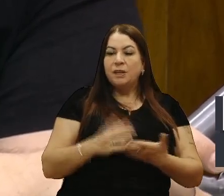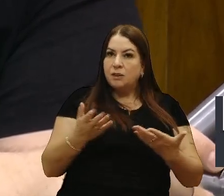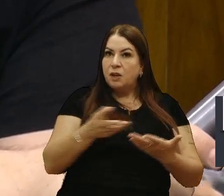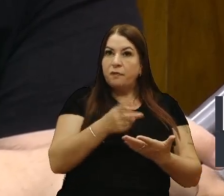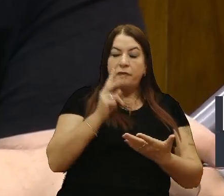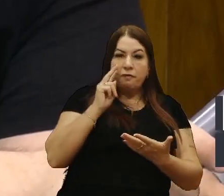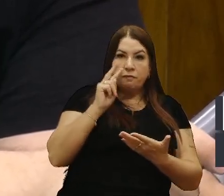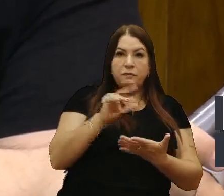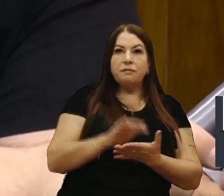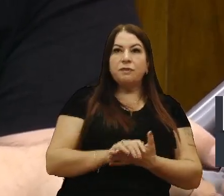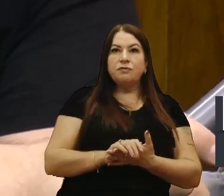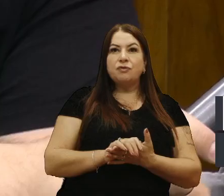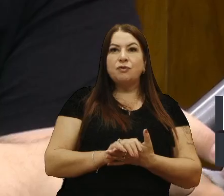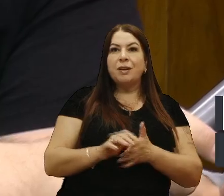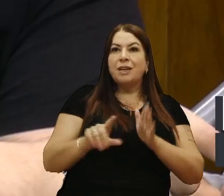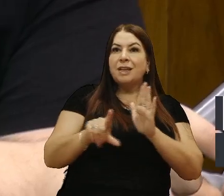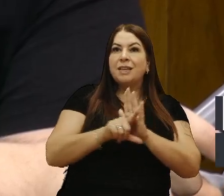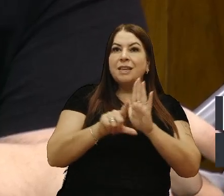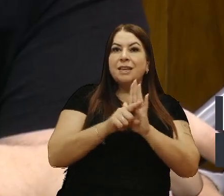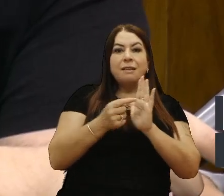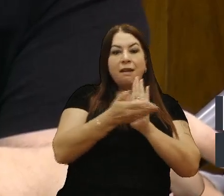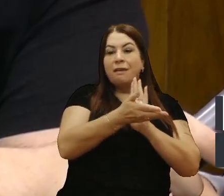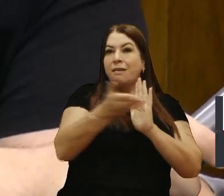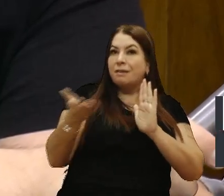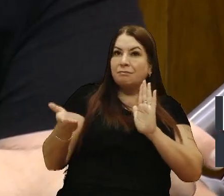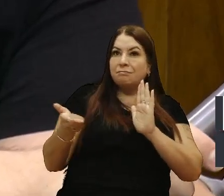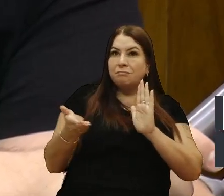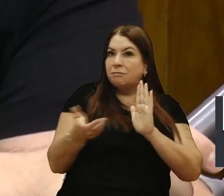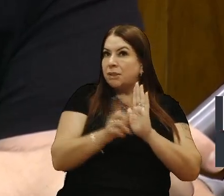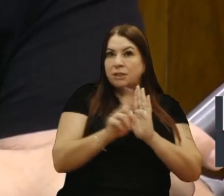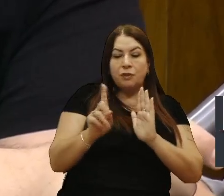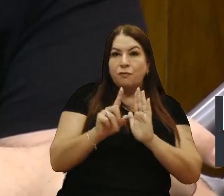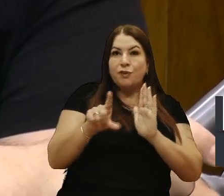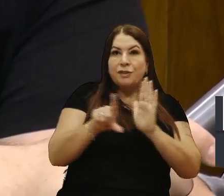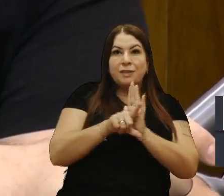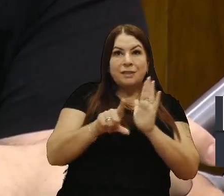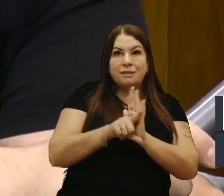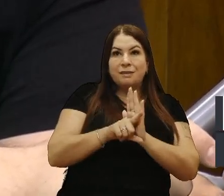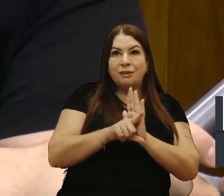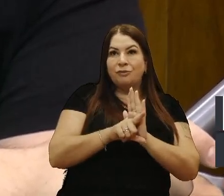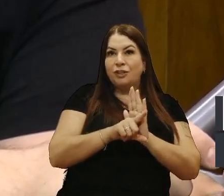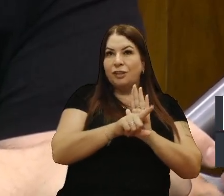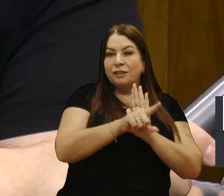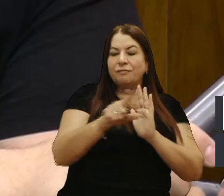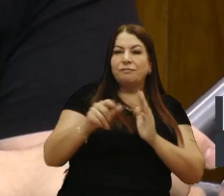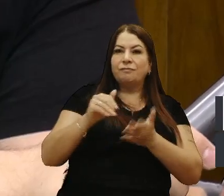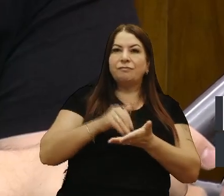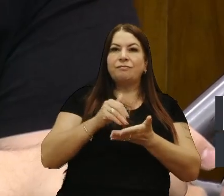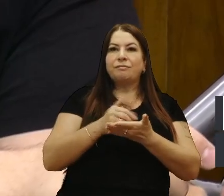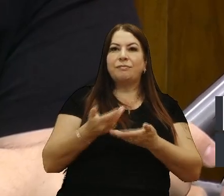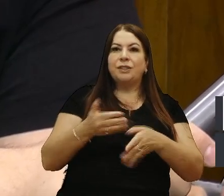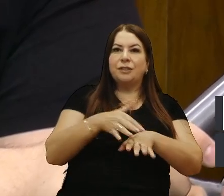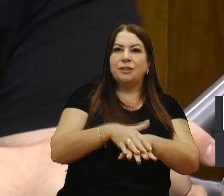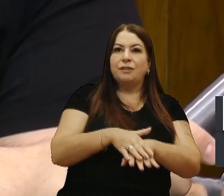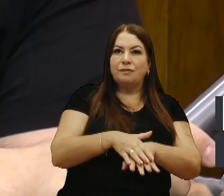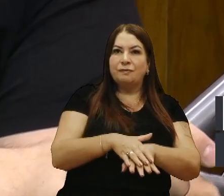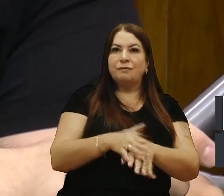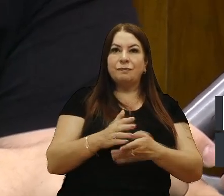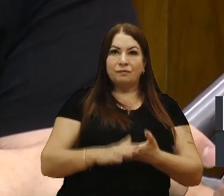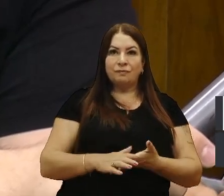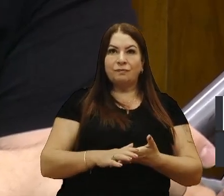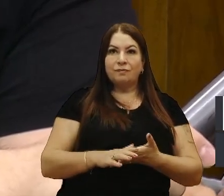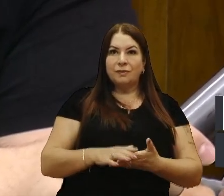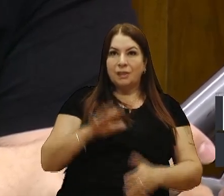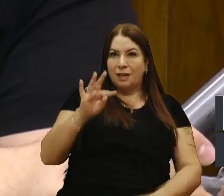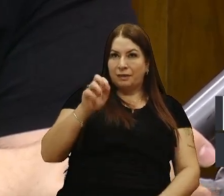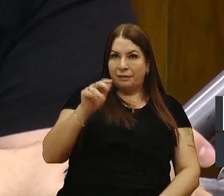vocês vejam, a legislação ela está aí. E se não fosse a legislação, não teria um mínimo de inclusão. A